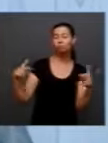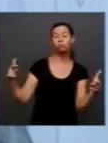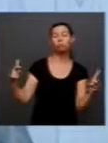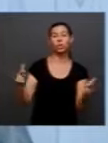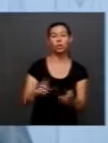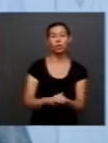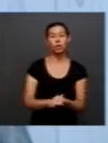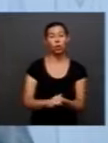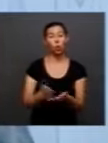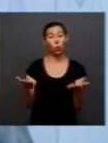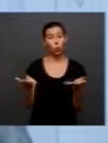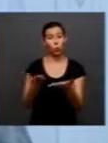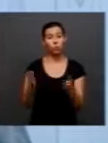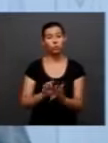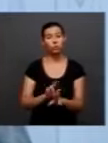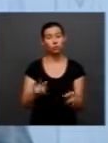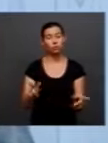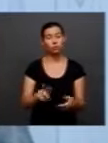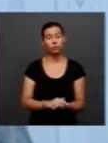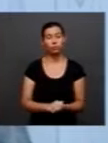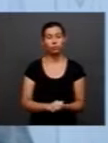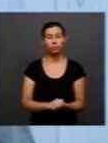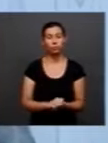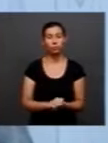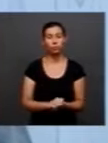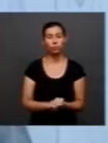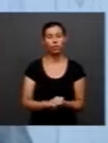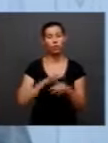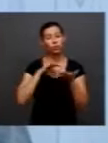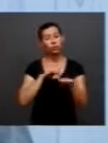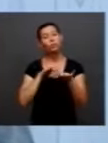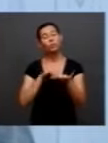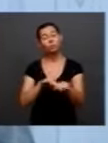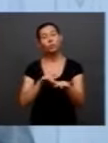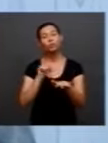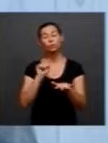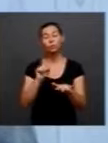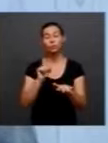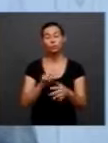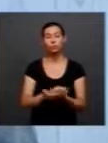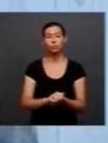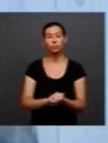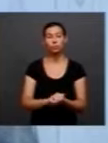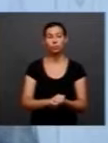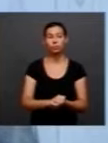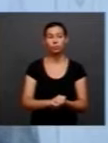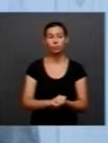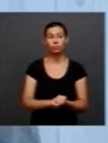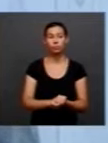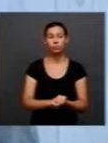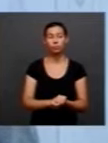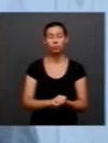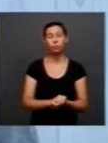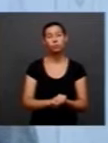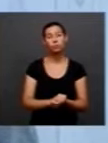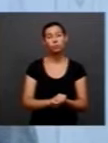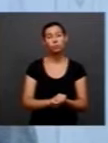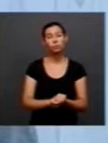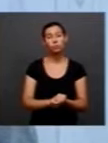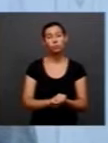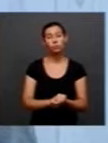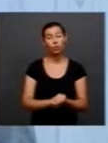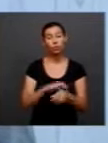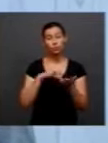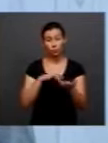não. Hoje em dia, até eu percebo que há um movimento, claro, com muita resistência, mas um movimento mais interessante de